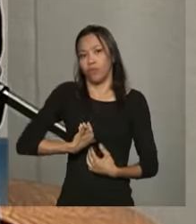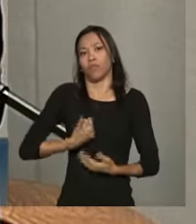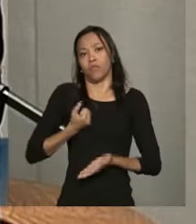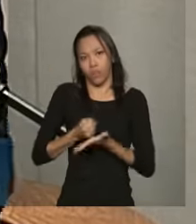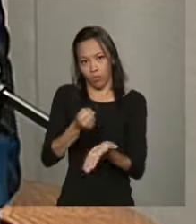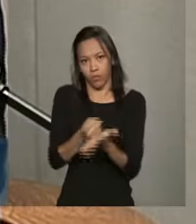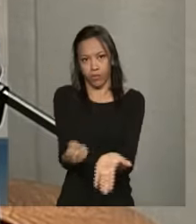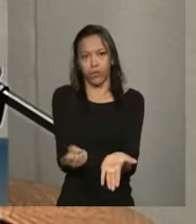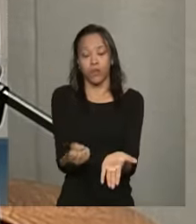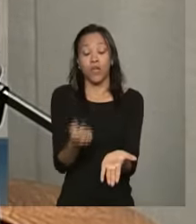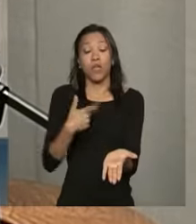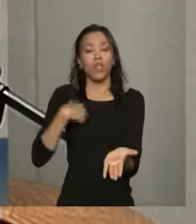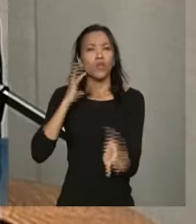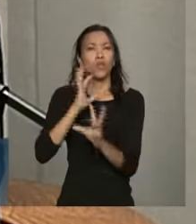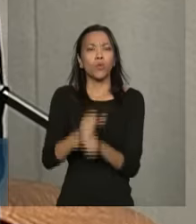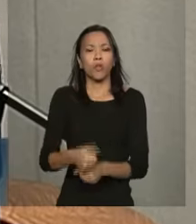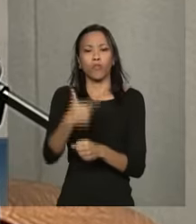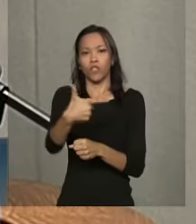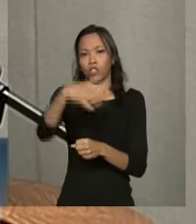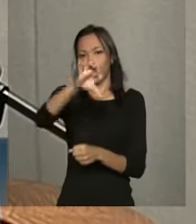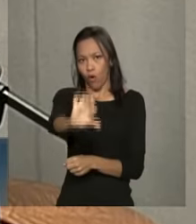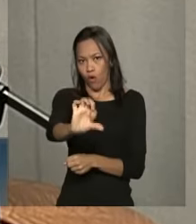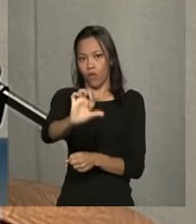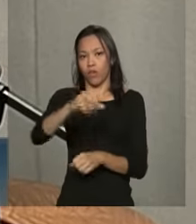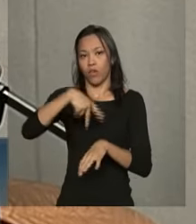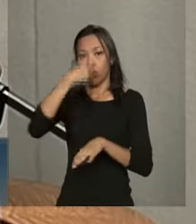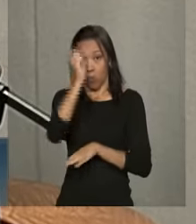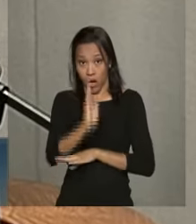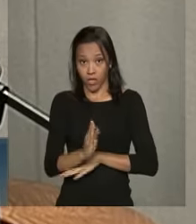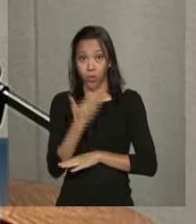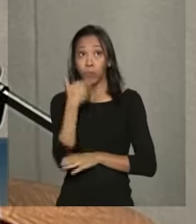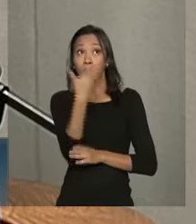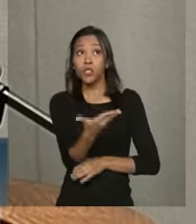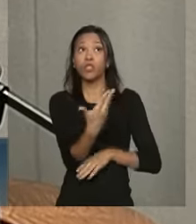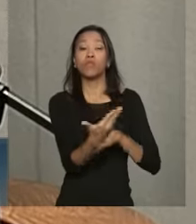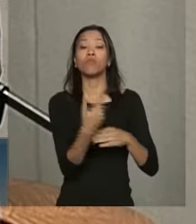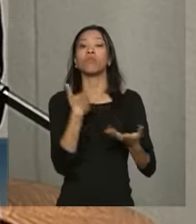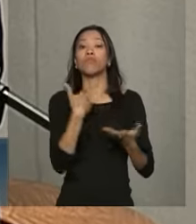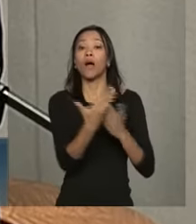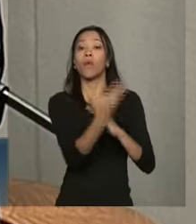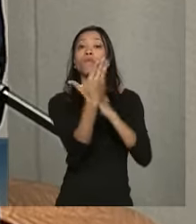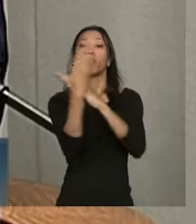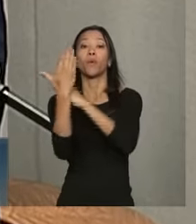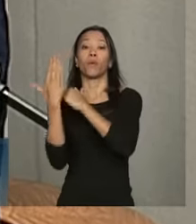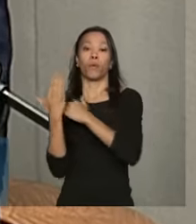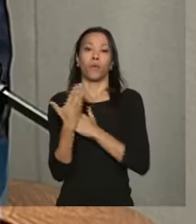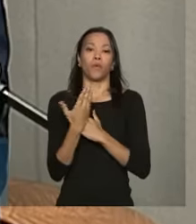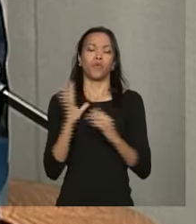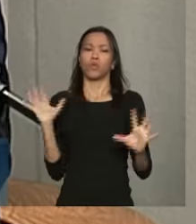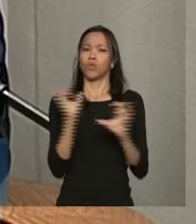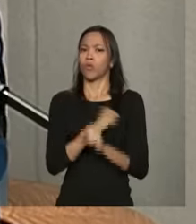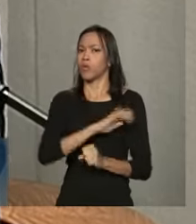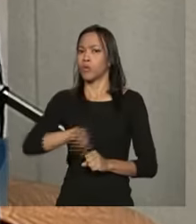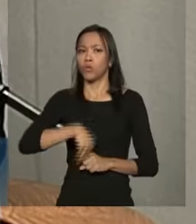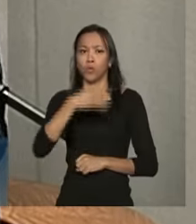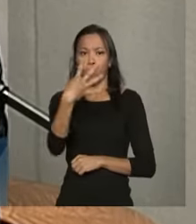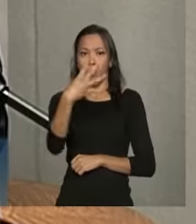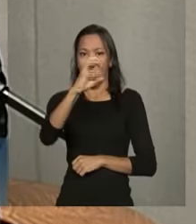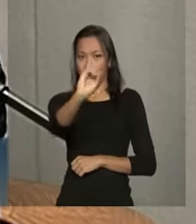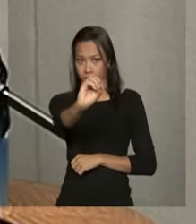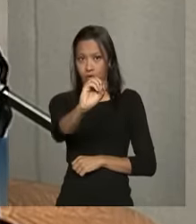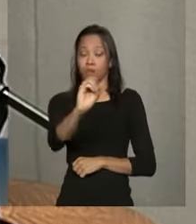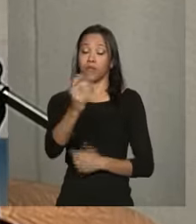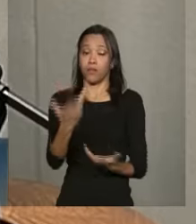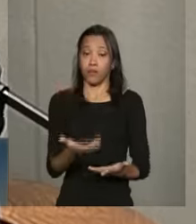29 pedidos que o Brasil fez a países estrangeiros e recebeu 11 pedidos totalizando 40 pedidos de cooperação